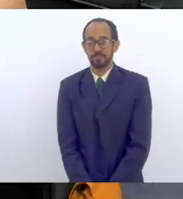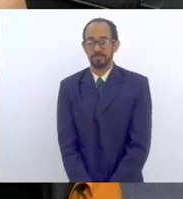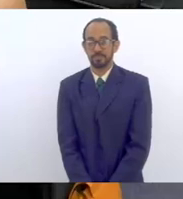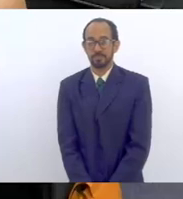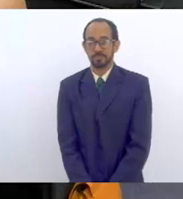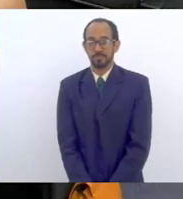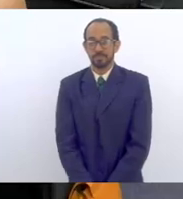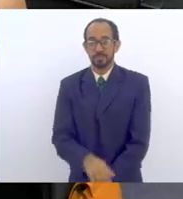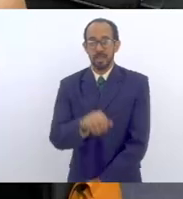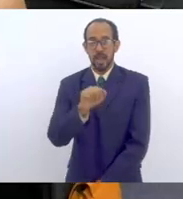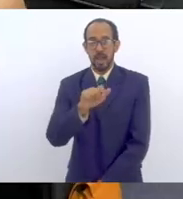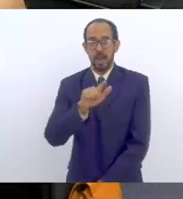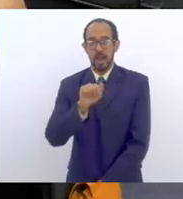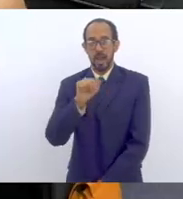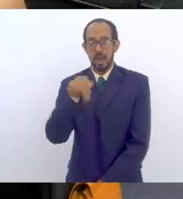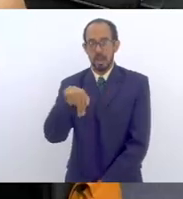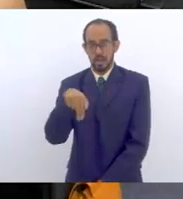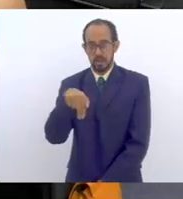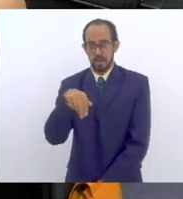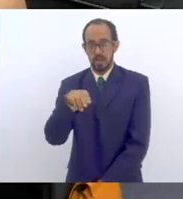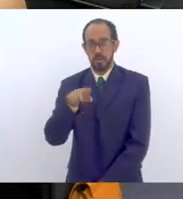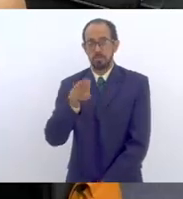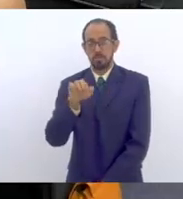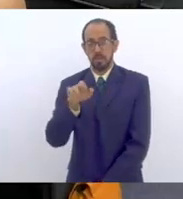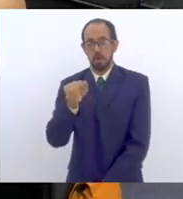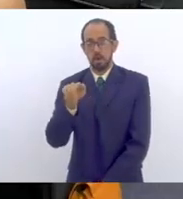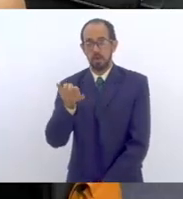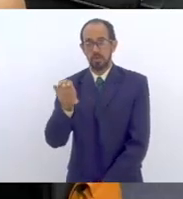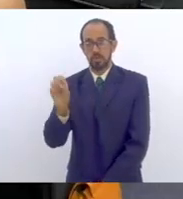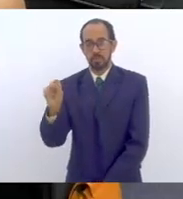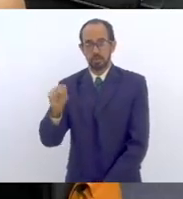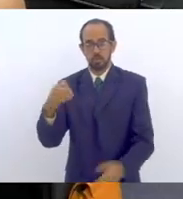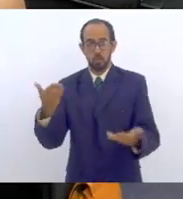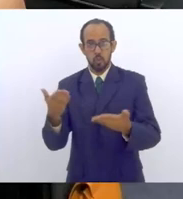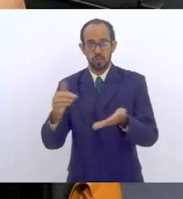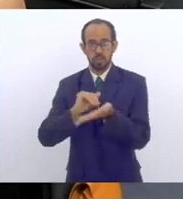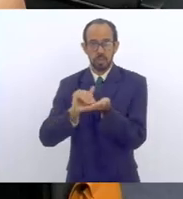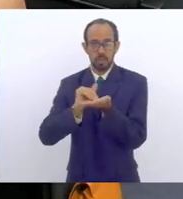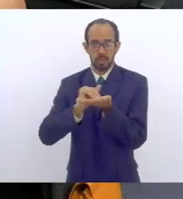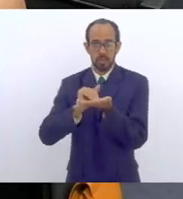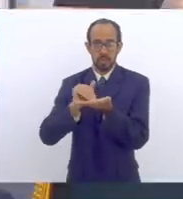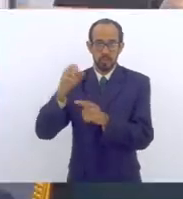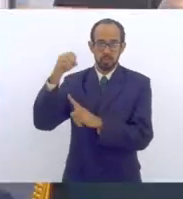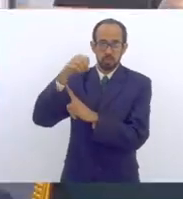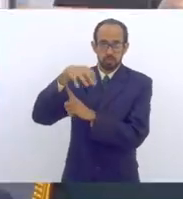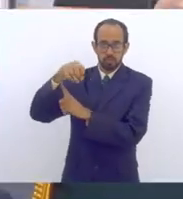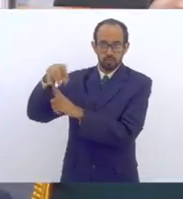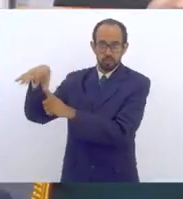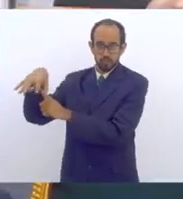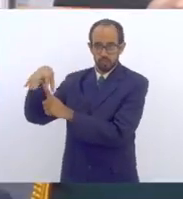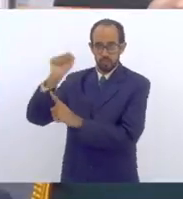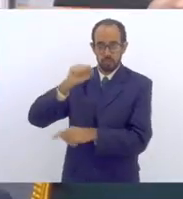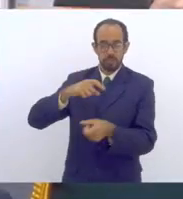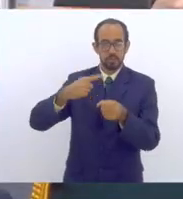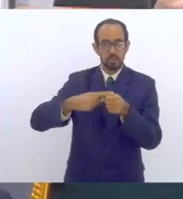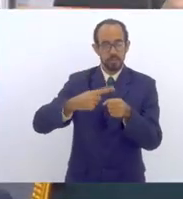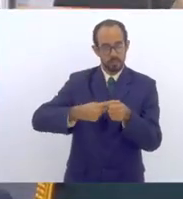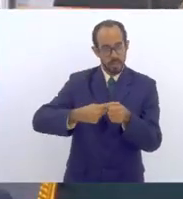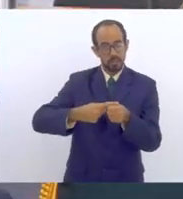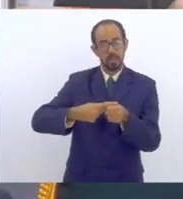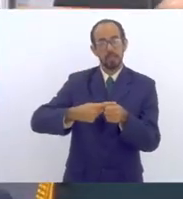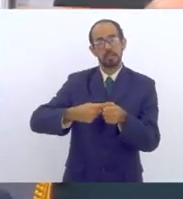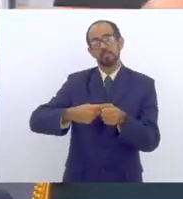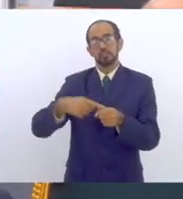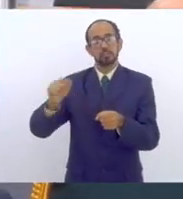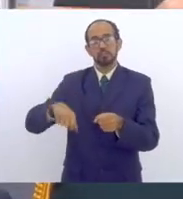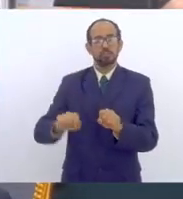Alan Borges Nogueira atualmente subsecretário de iluminação pública da Secretaria de Estado de infraestrutura e cidade foi subsecretário